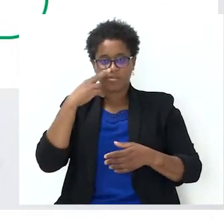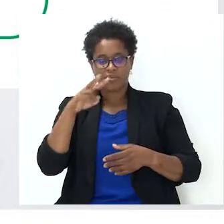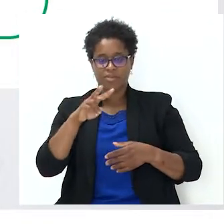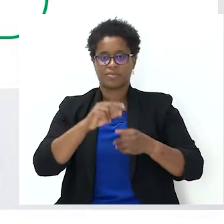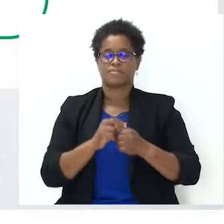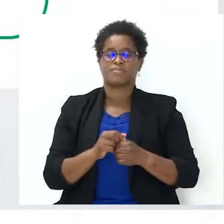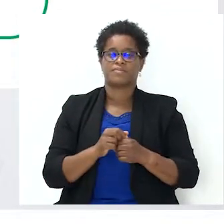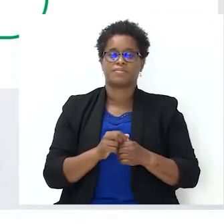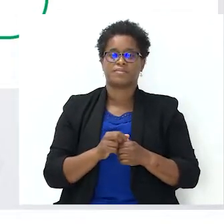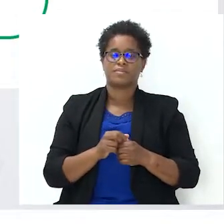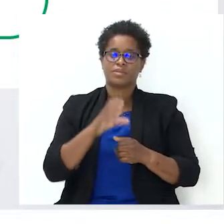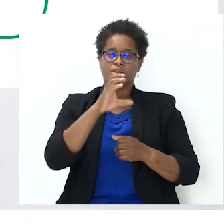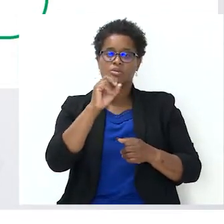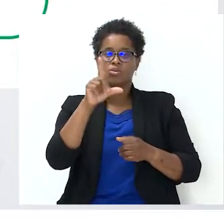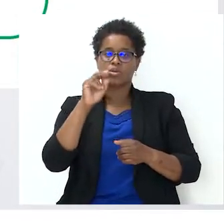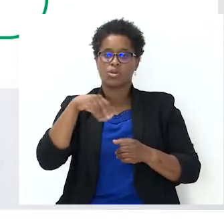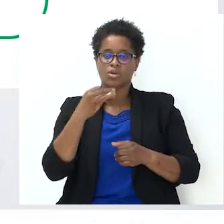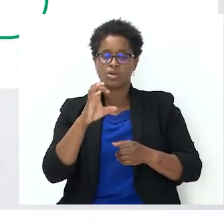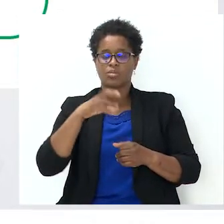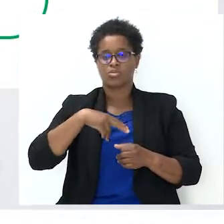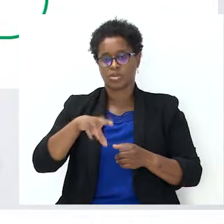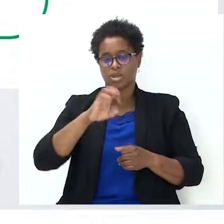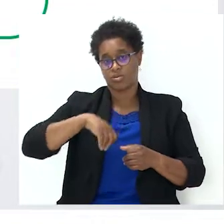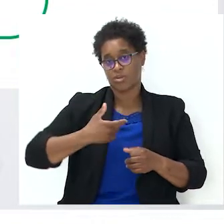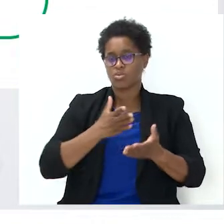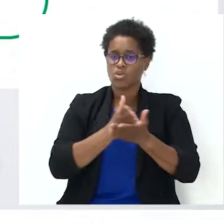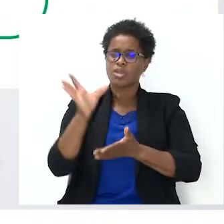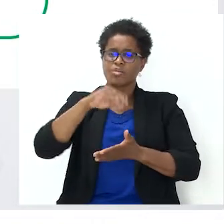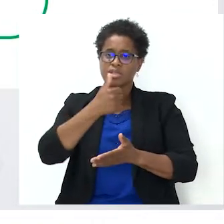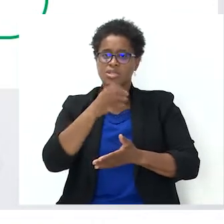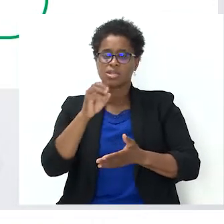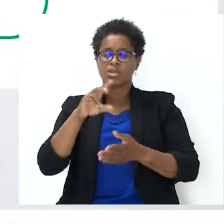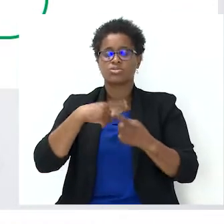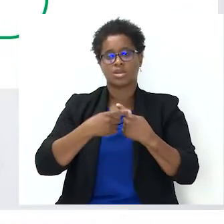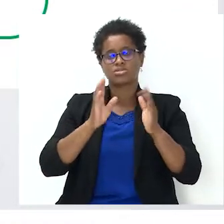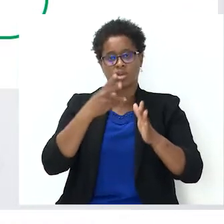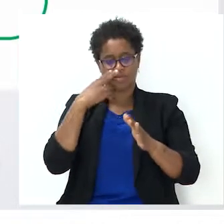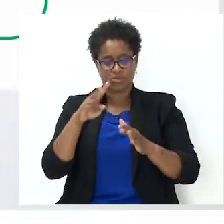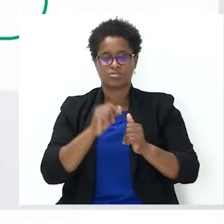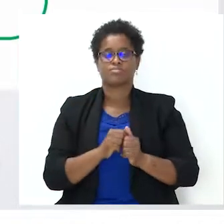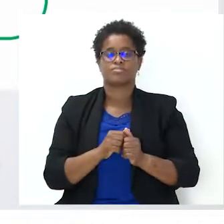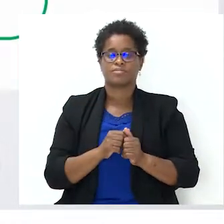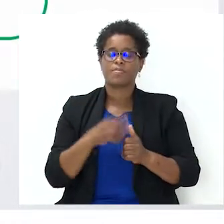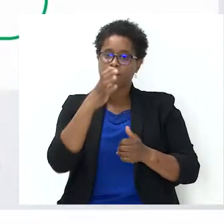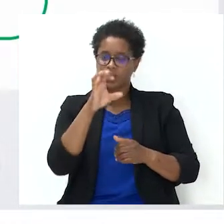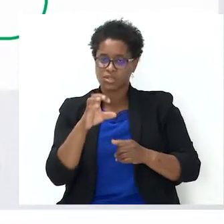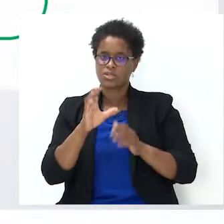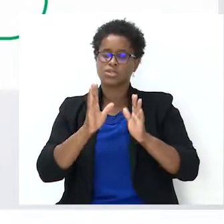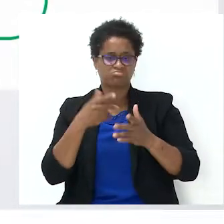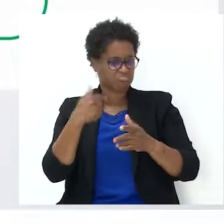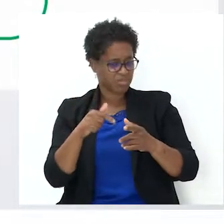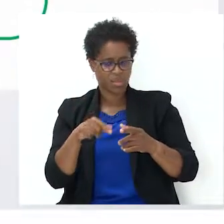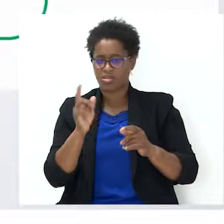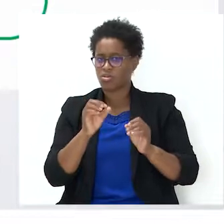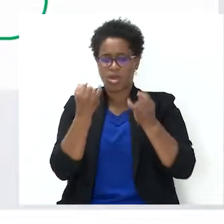conferir. Colônia portuguesa, Cabo Verde, durante mais de 500 anos. Isto já vimos. O país não